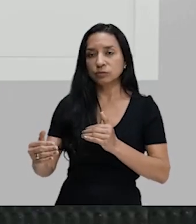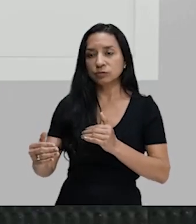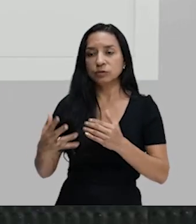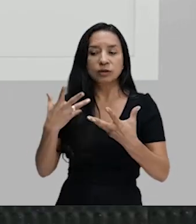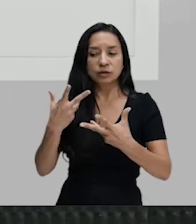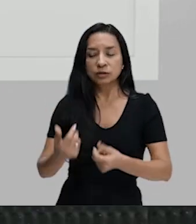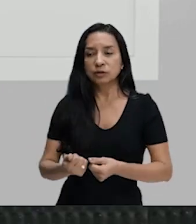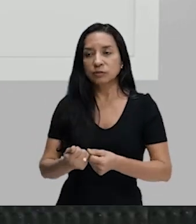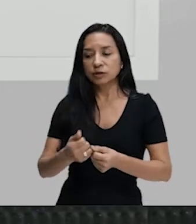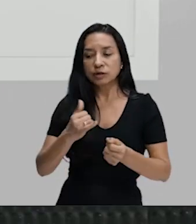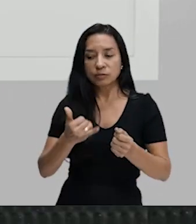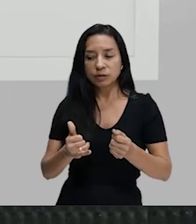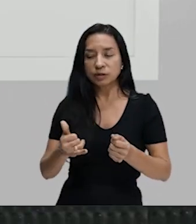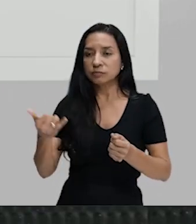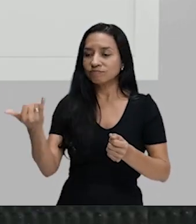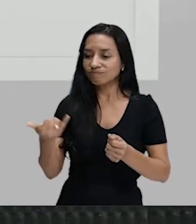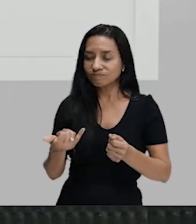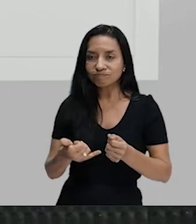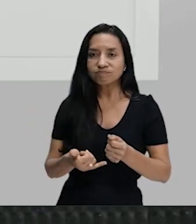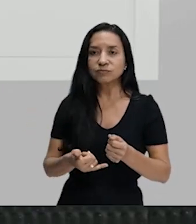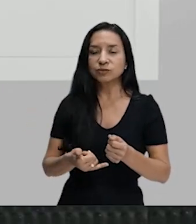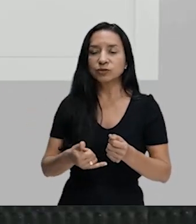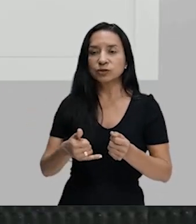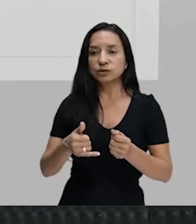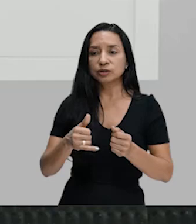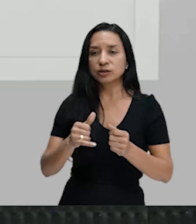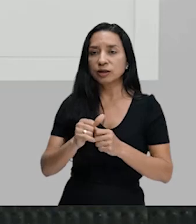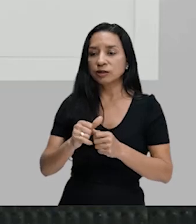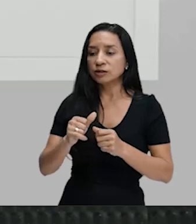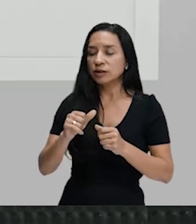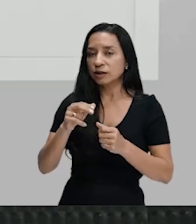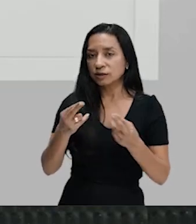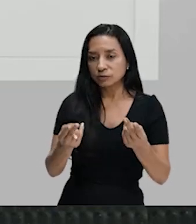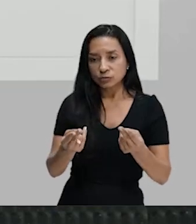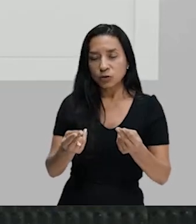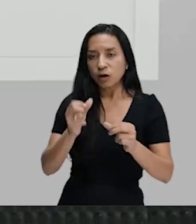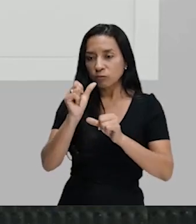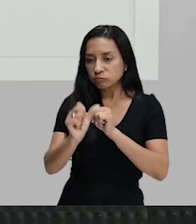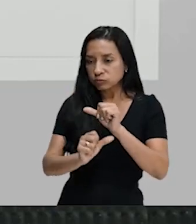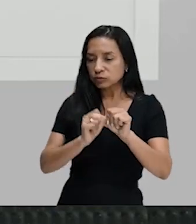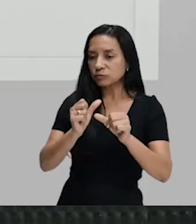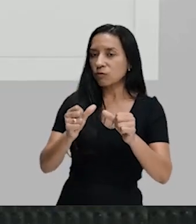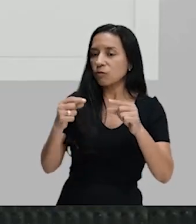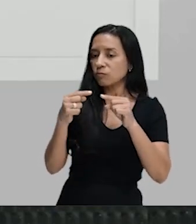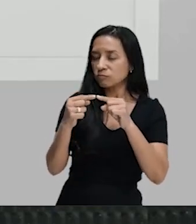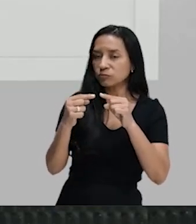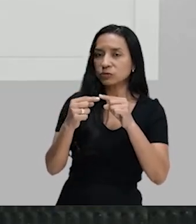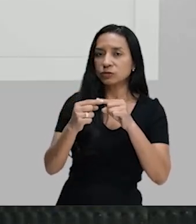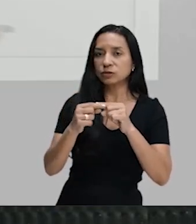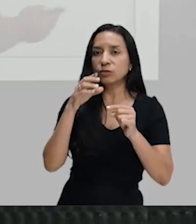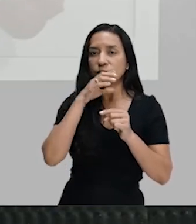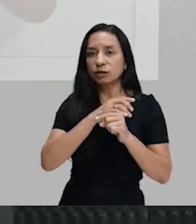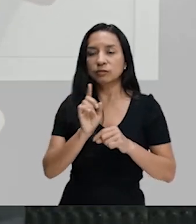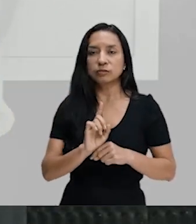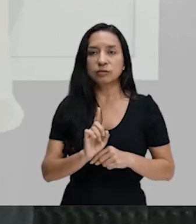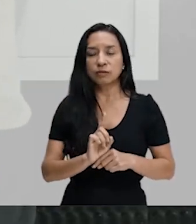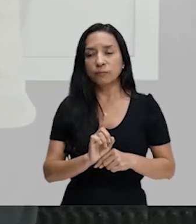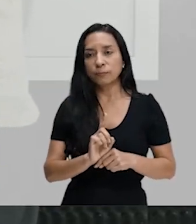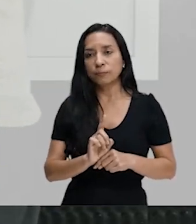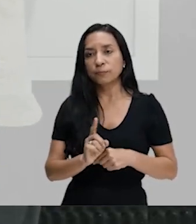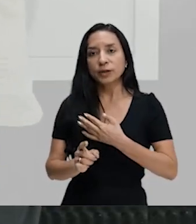energia em forma de calor. Certo? Ele não recebe energia em forma de calor. Ou seja, na adiabática,